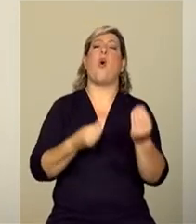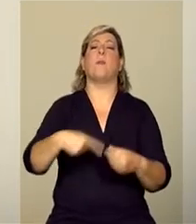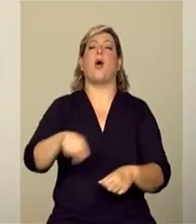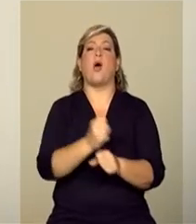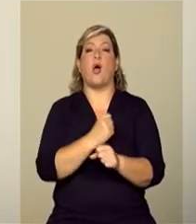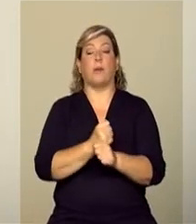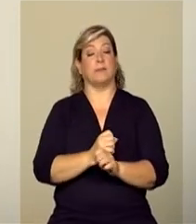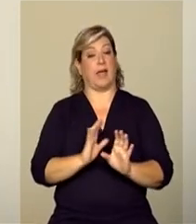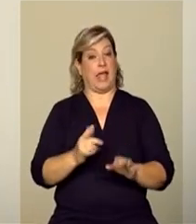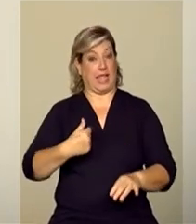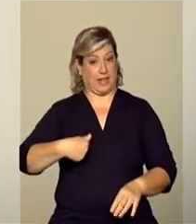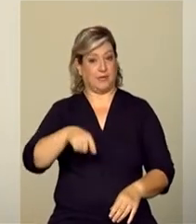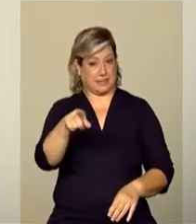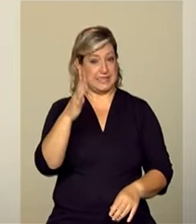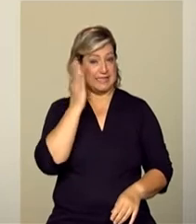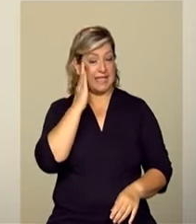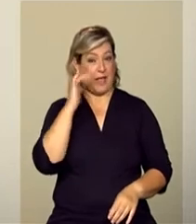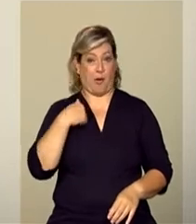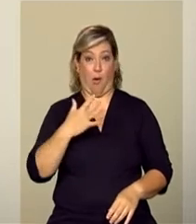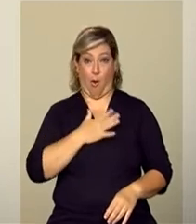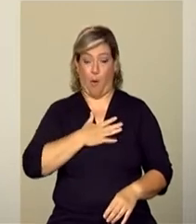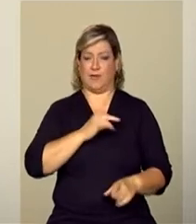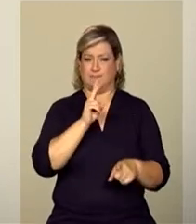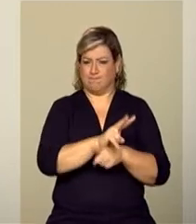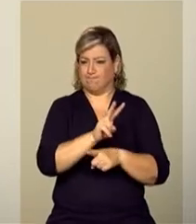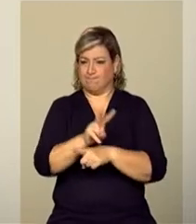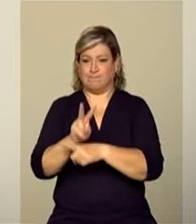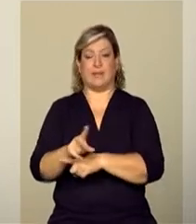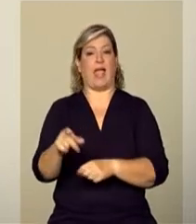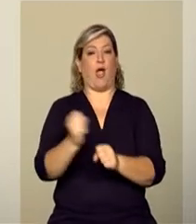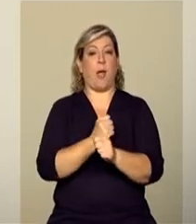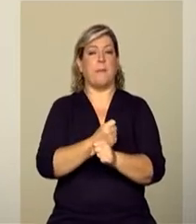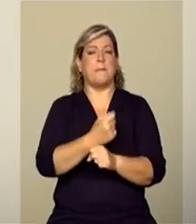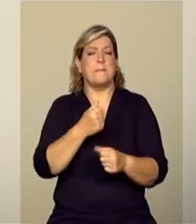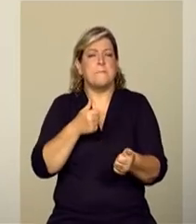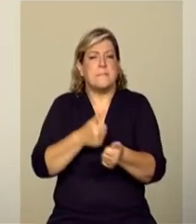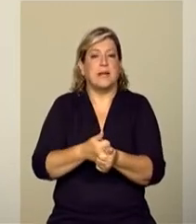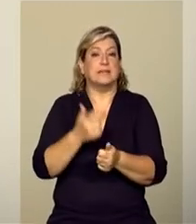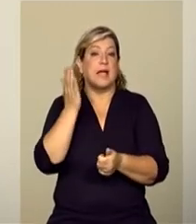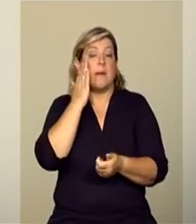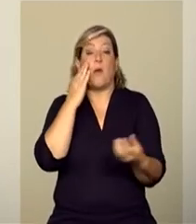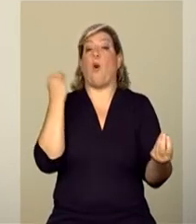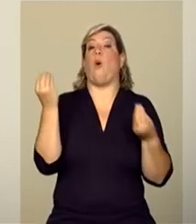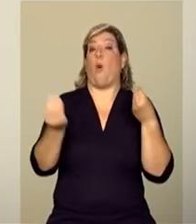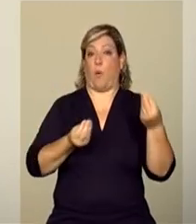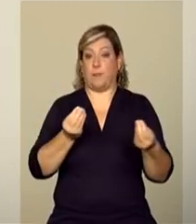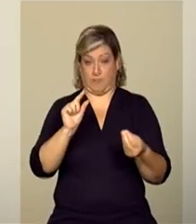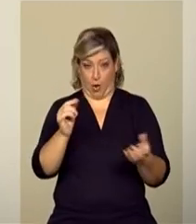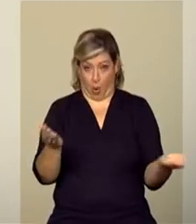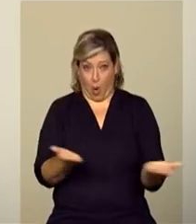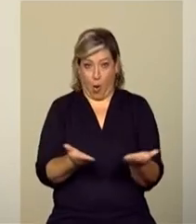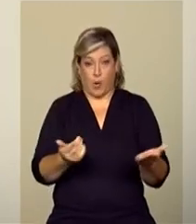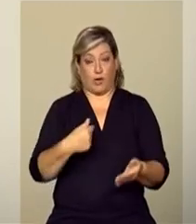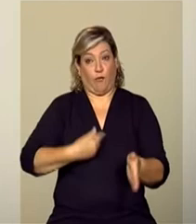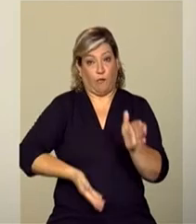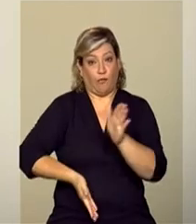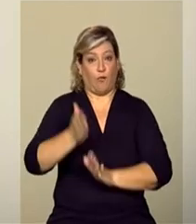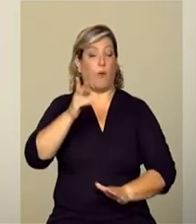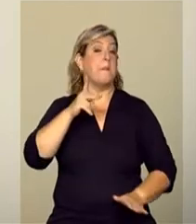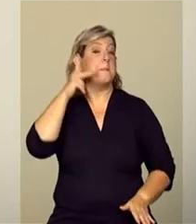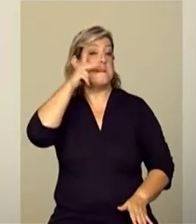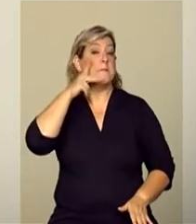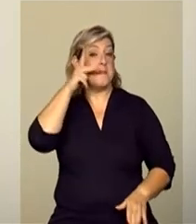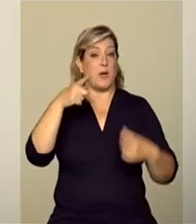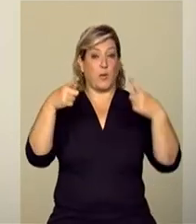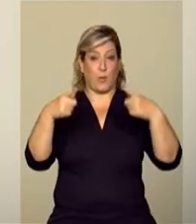Ah sabe que eu gosto de acompanhar cada obra bem de perto para saber como as coisas estão indo hoje por exemplo estou indo a Paraíba